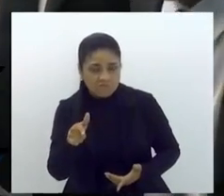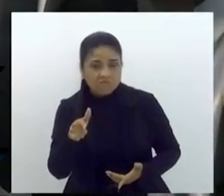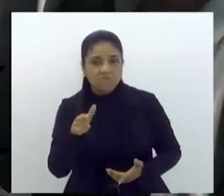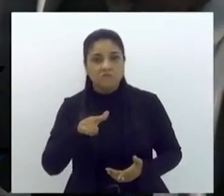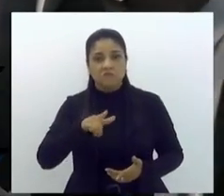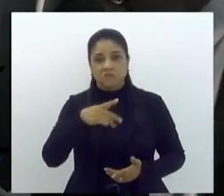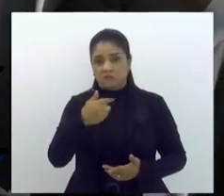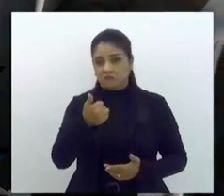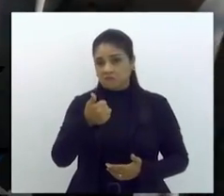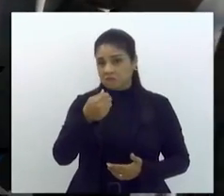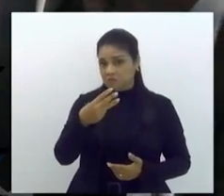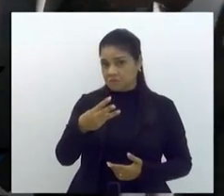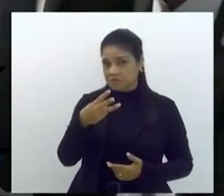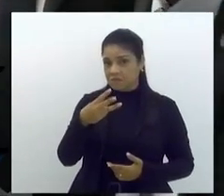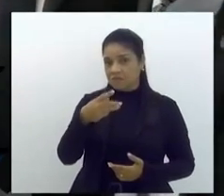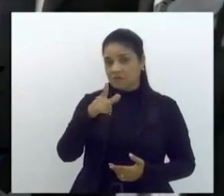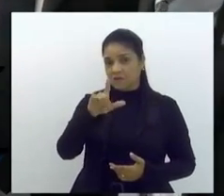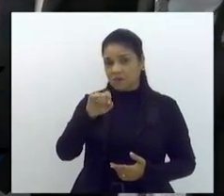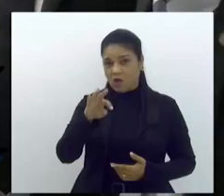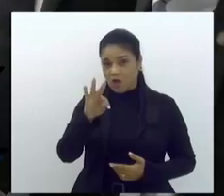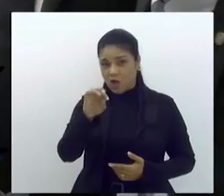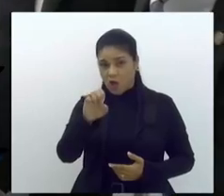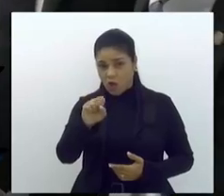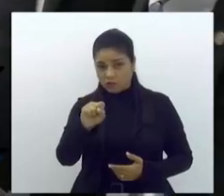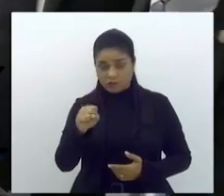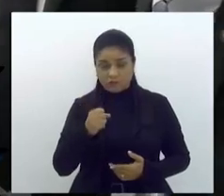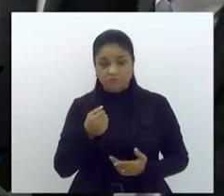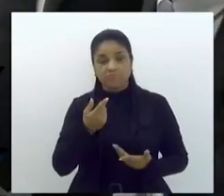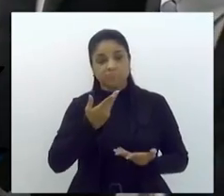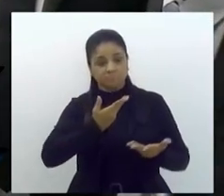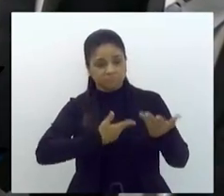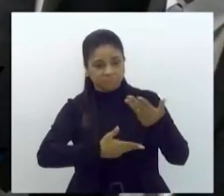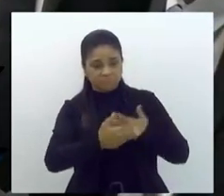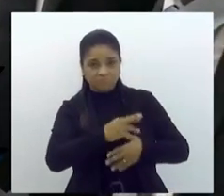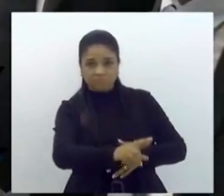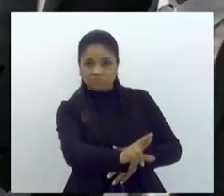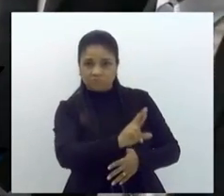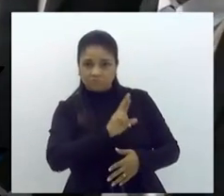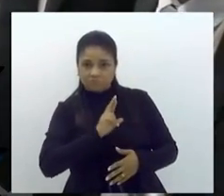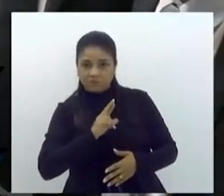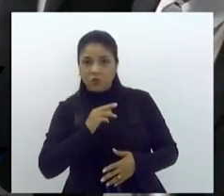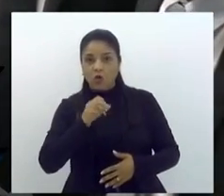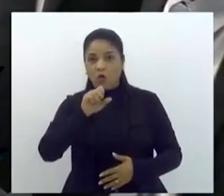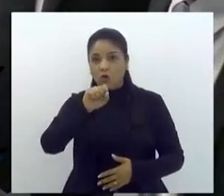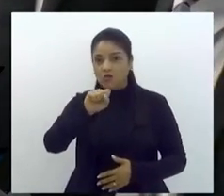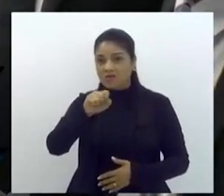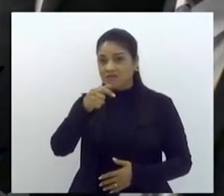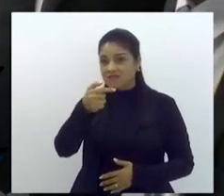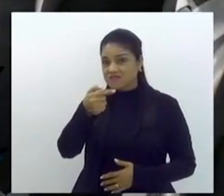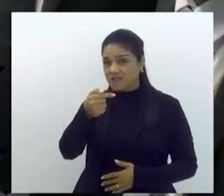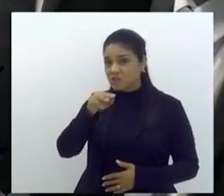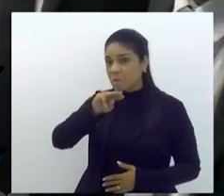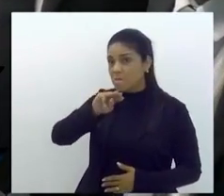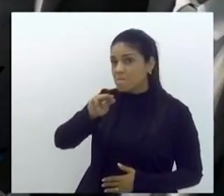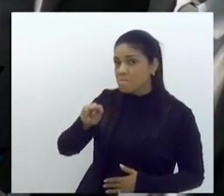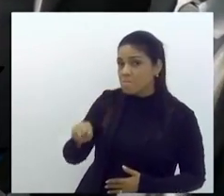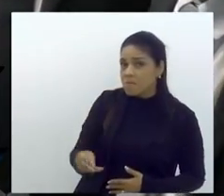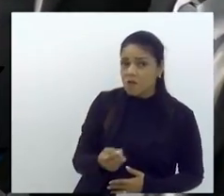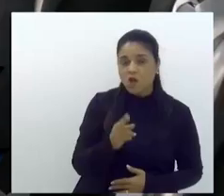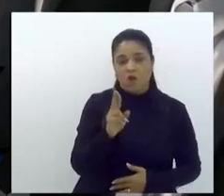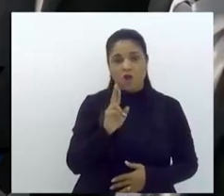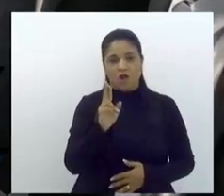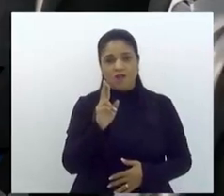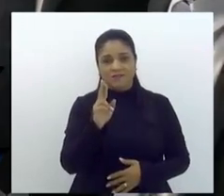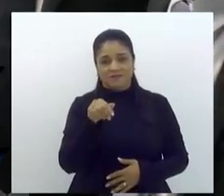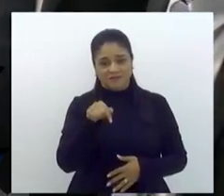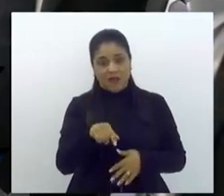média 87 milhões em consumo e curiosamente a empresa dela é uma empresa